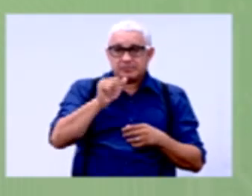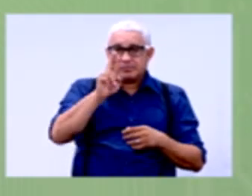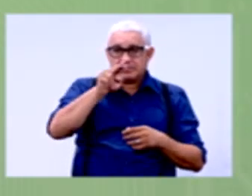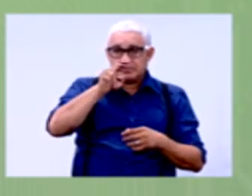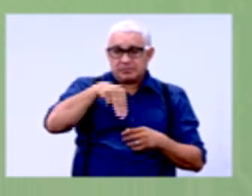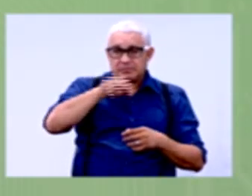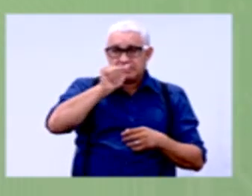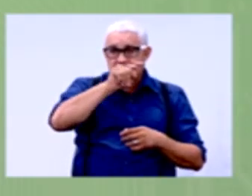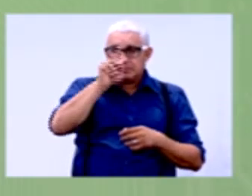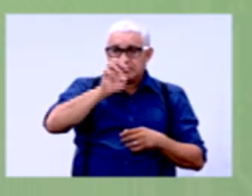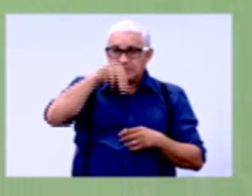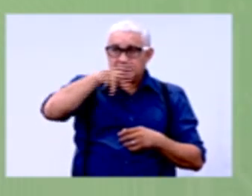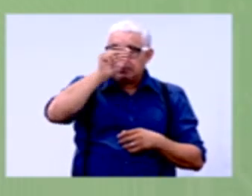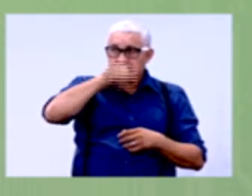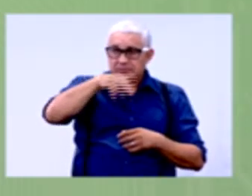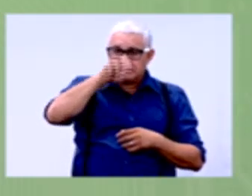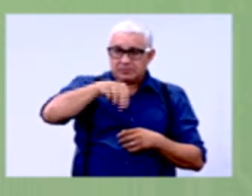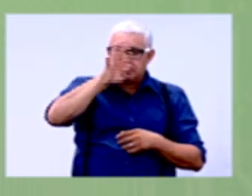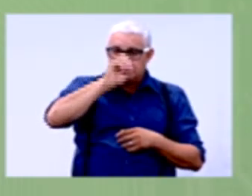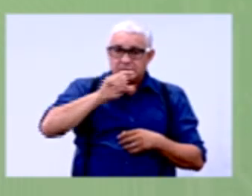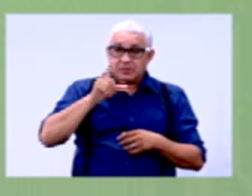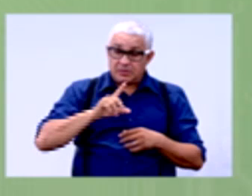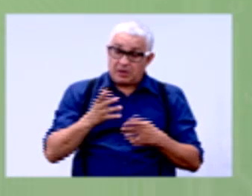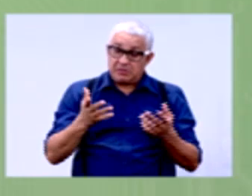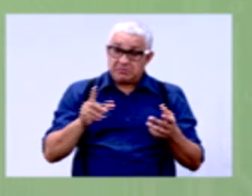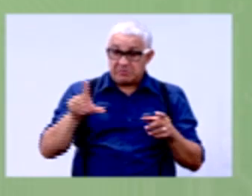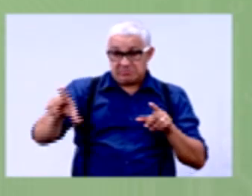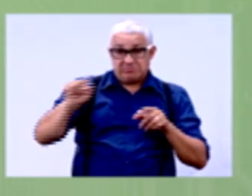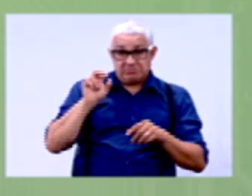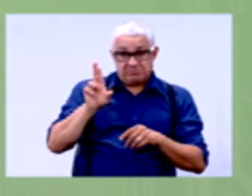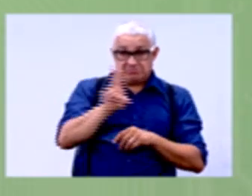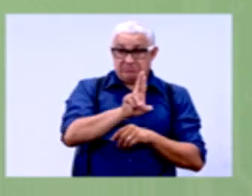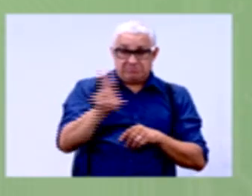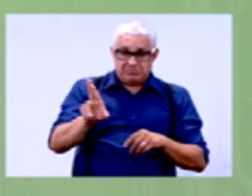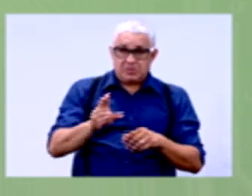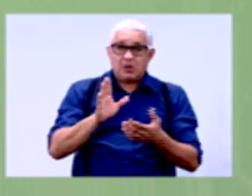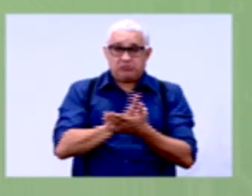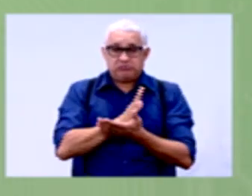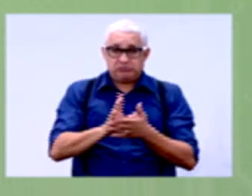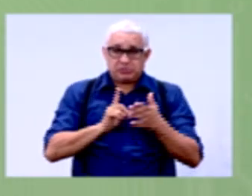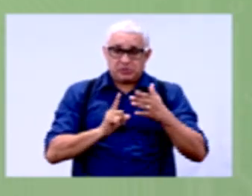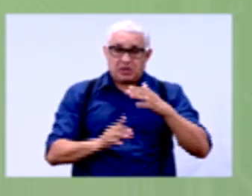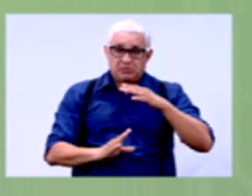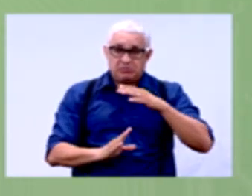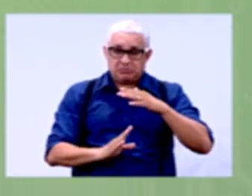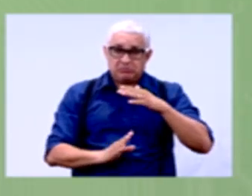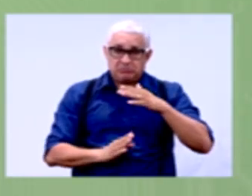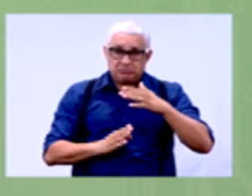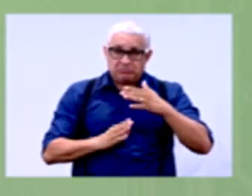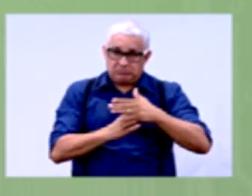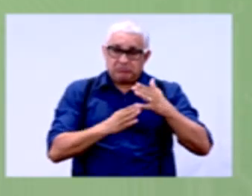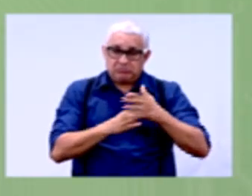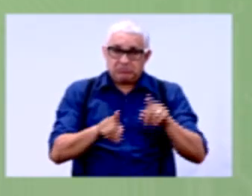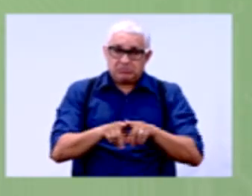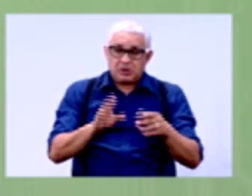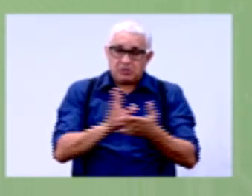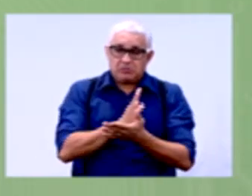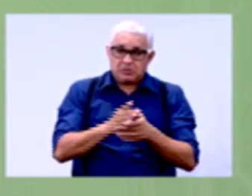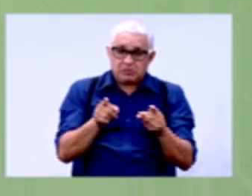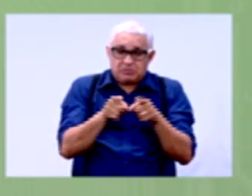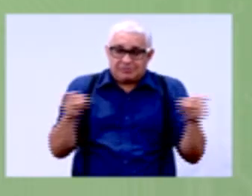tipo de armazenamento é alternativo, tá? Por isso possui algumas limitações. Porém, a mais importante é a limitação do tamanho de